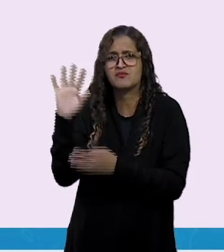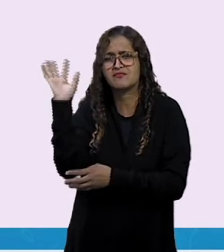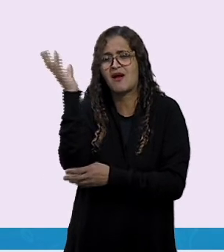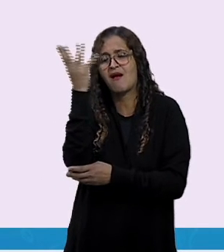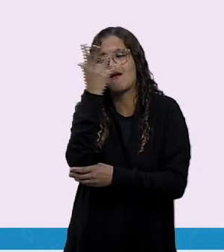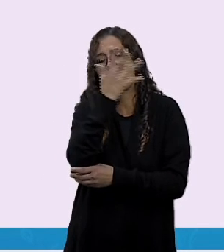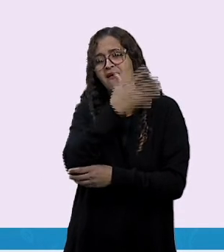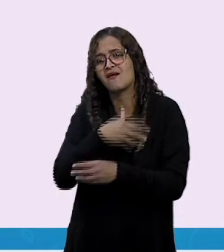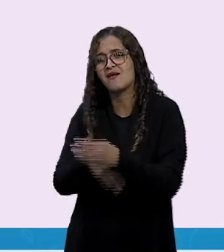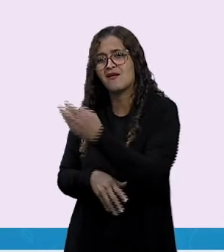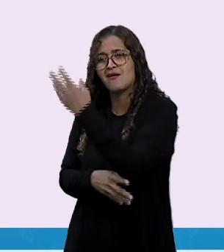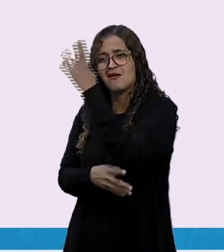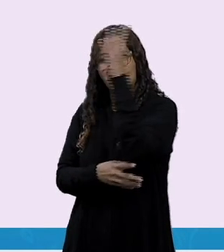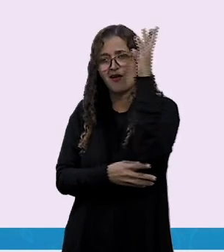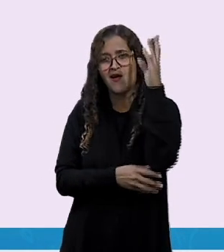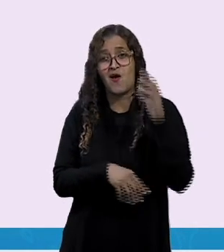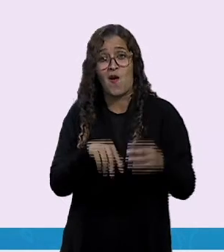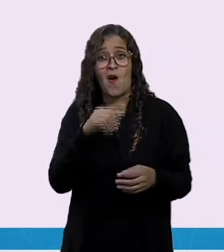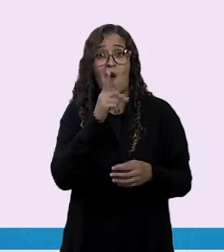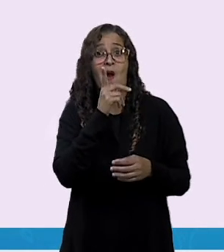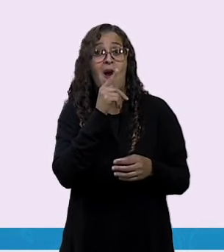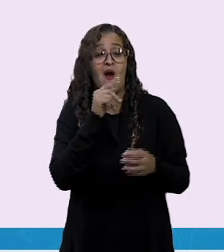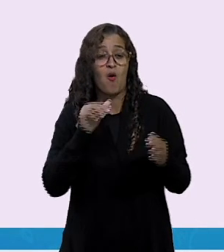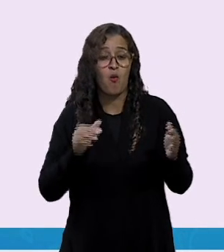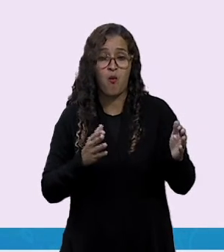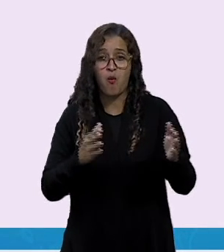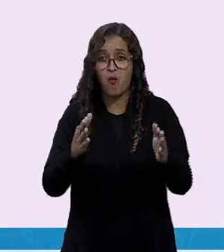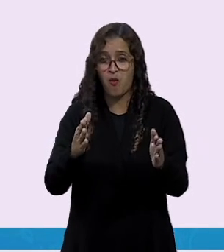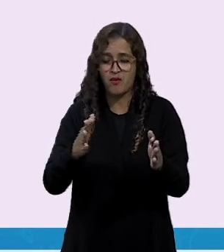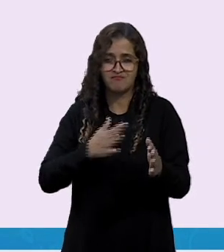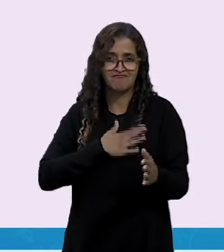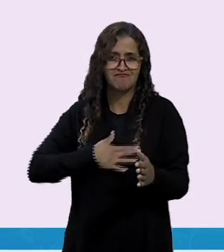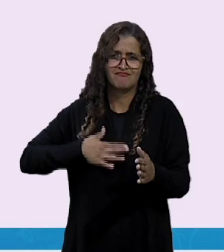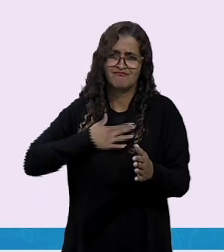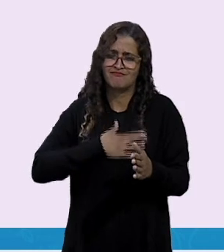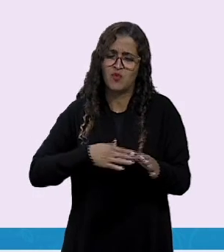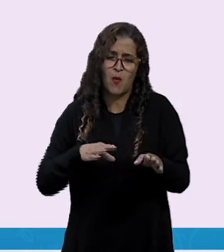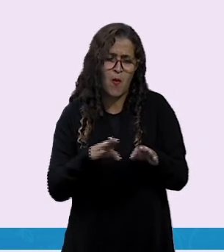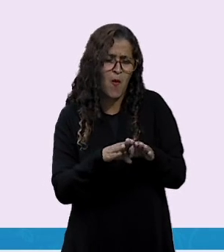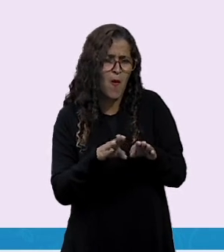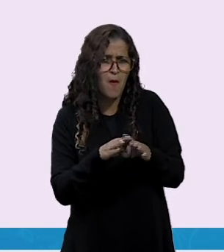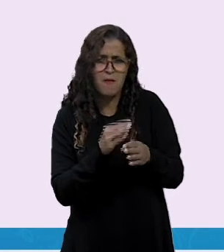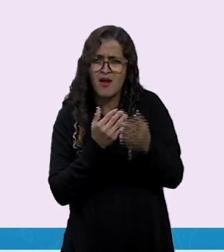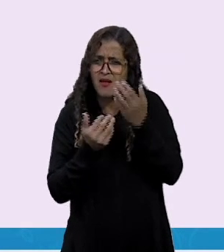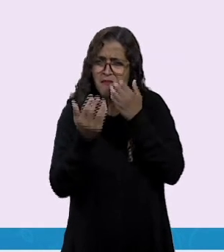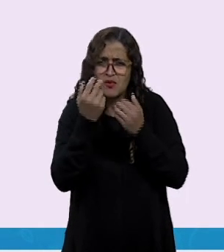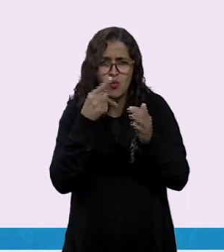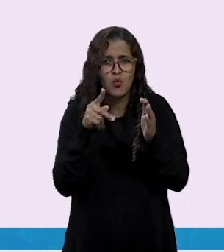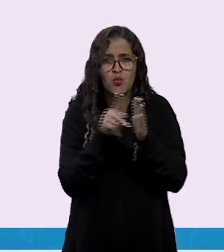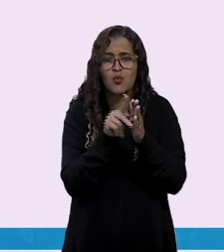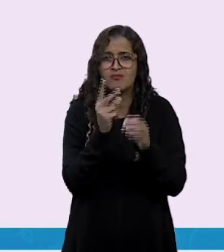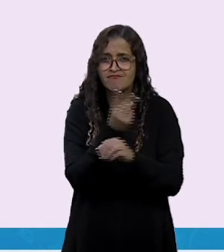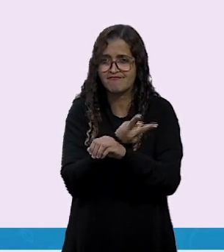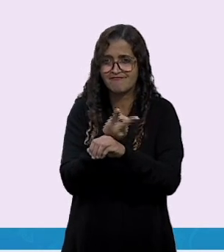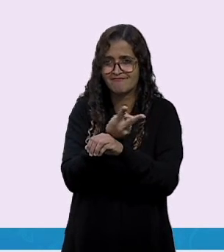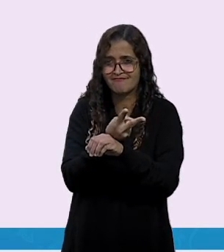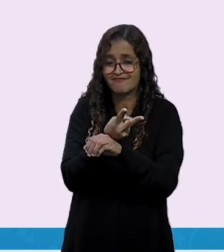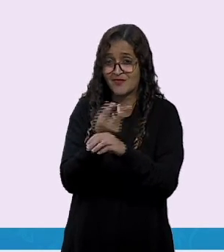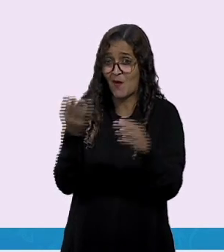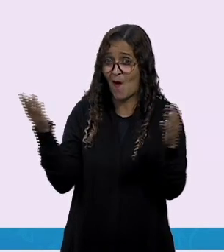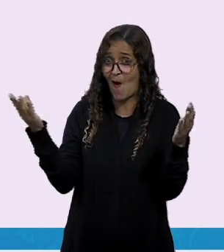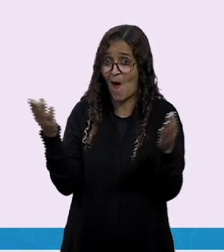Eles gostam muito de ficar na água, de procurar seu alimento. Então é muito bonito. Hora